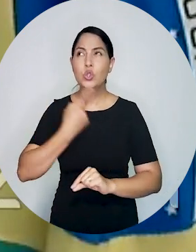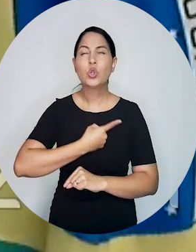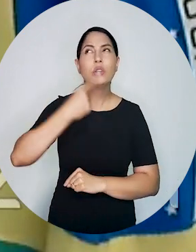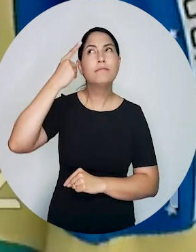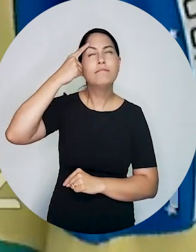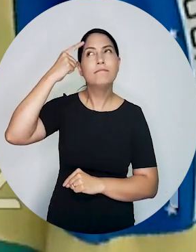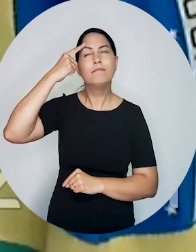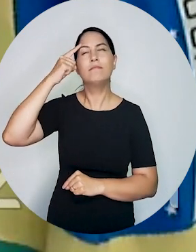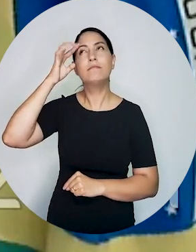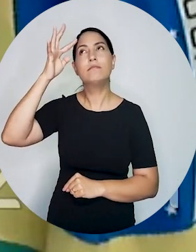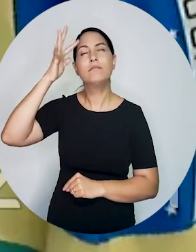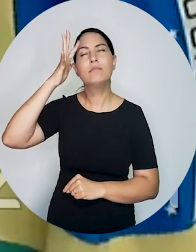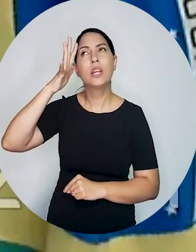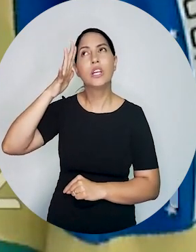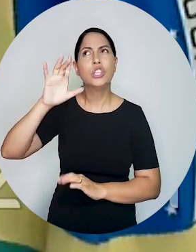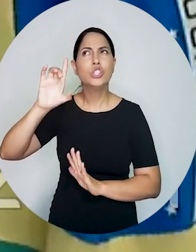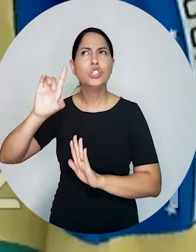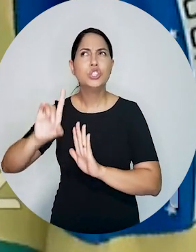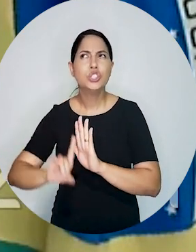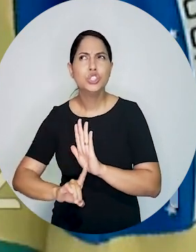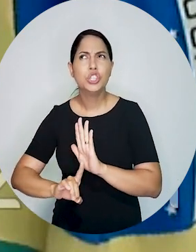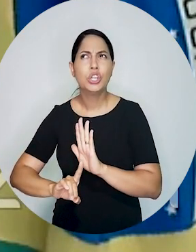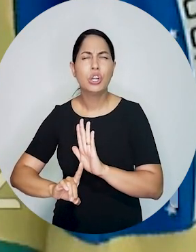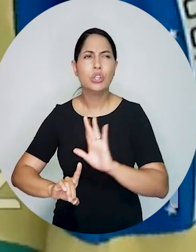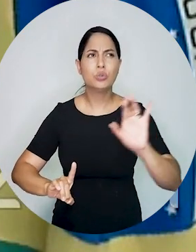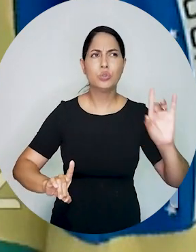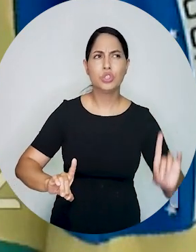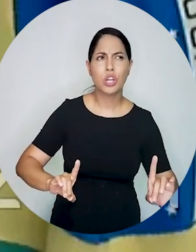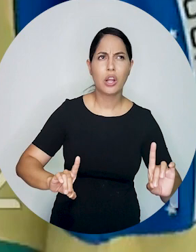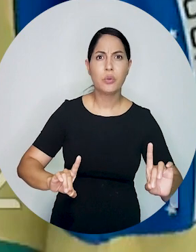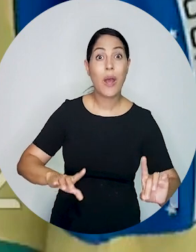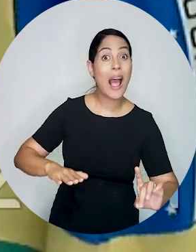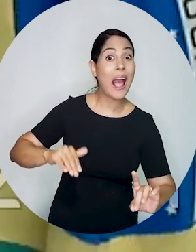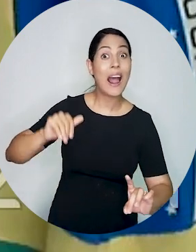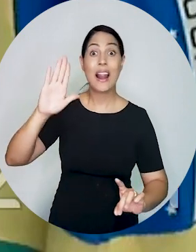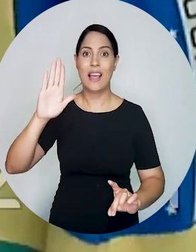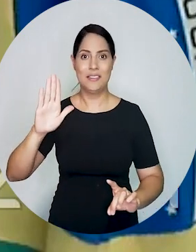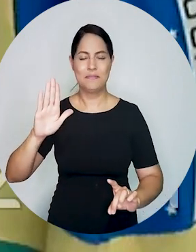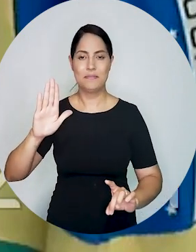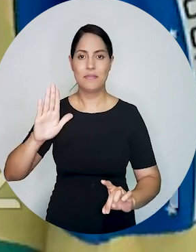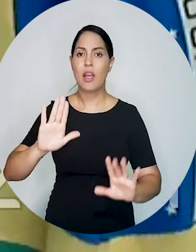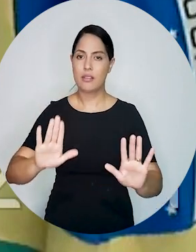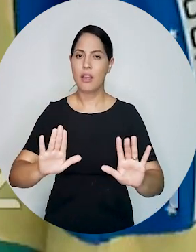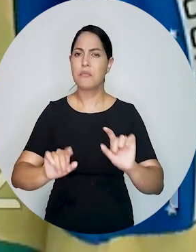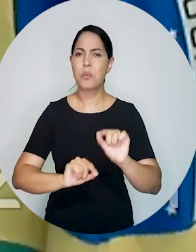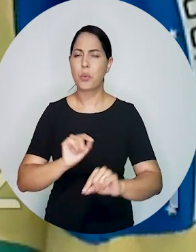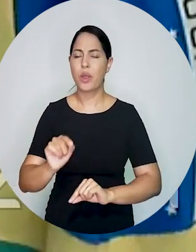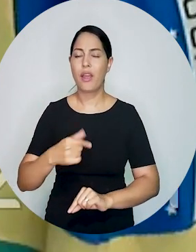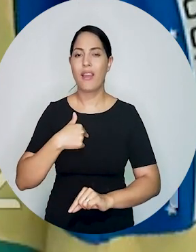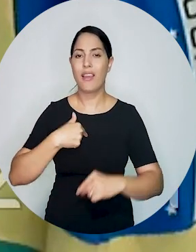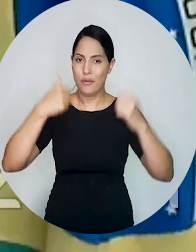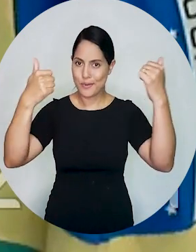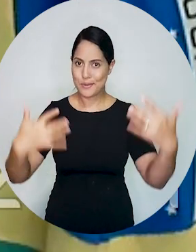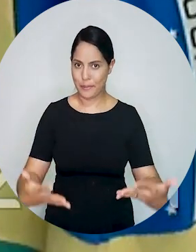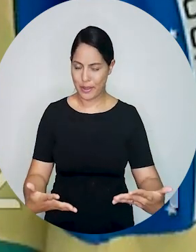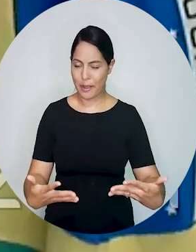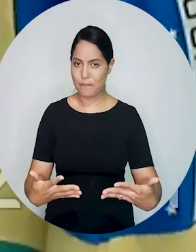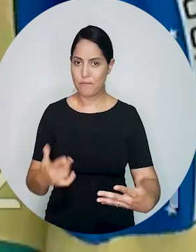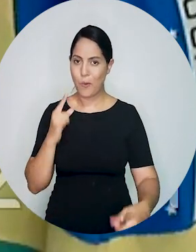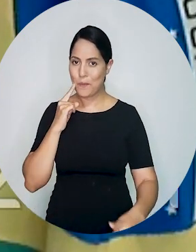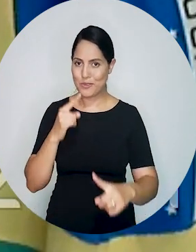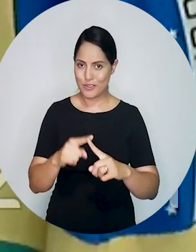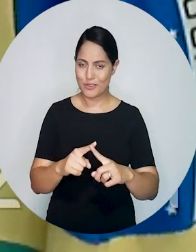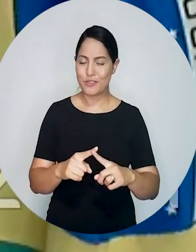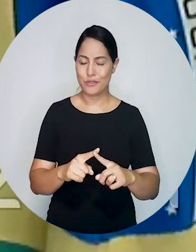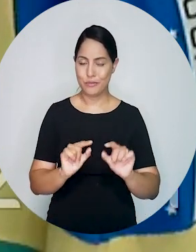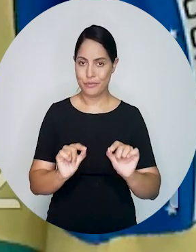que, neste momento, a gente comece a pensar direito além do direito. Esse é um bordão que eu uso nas minhas palestras e